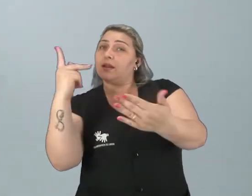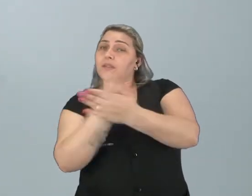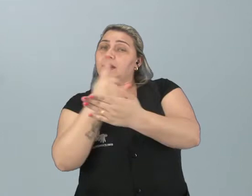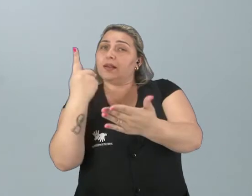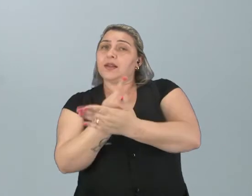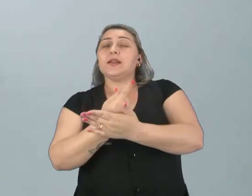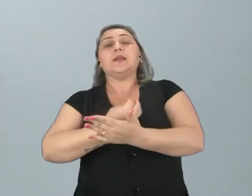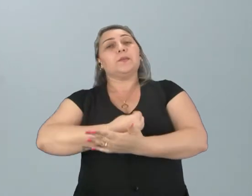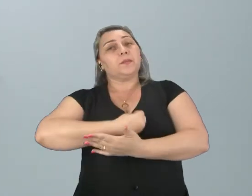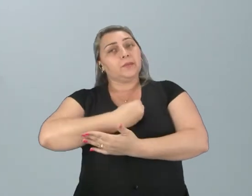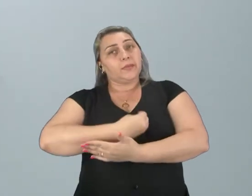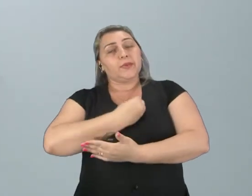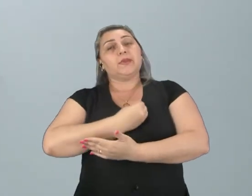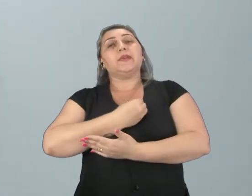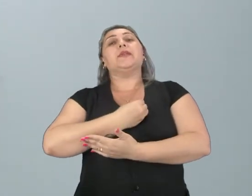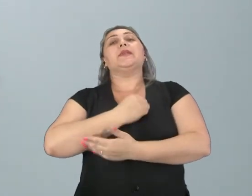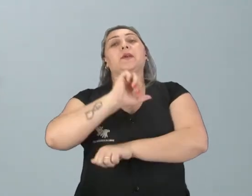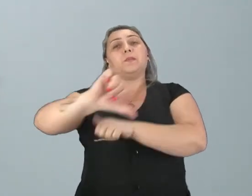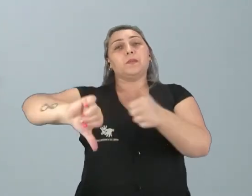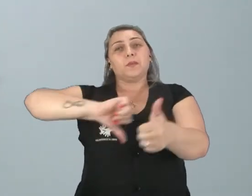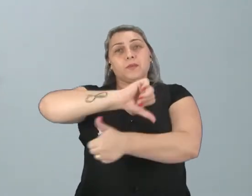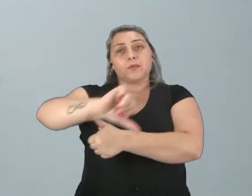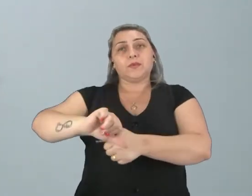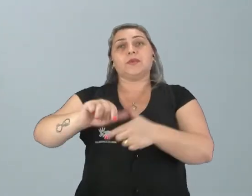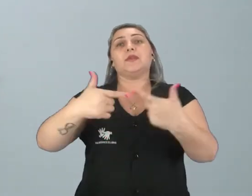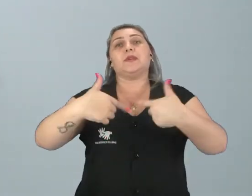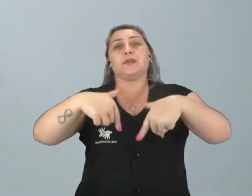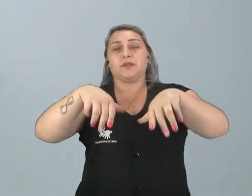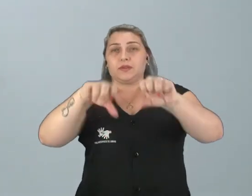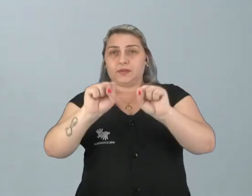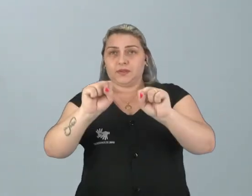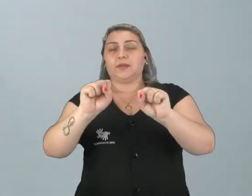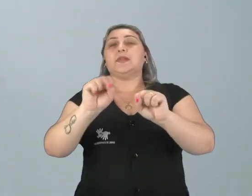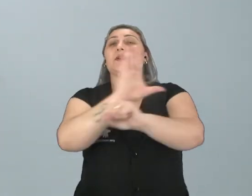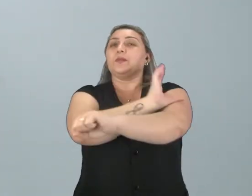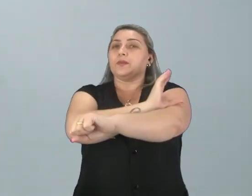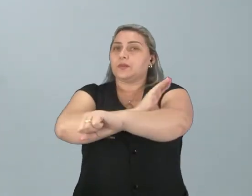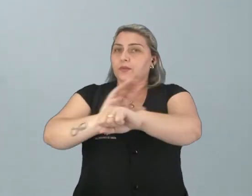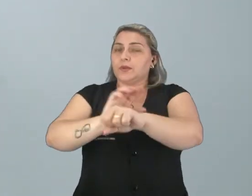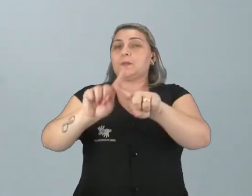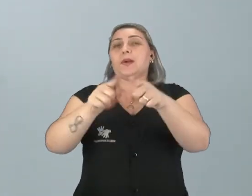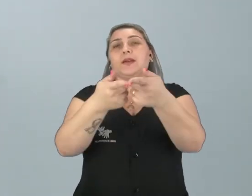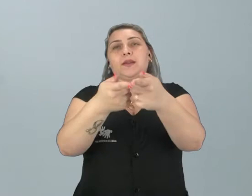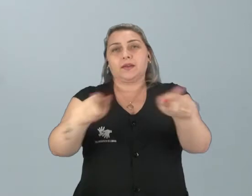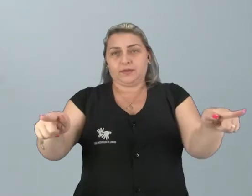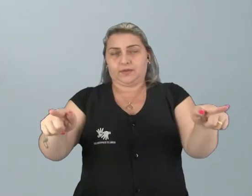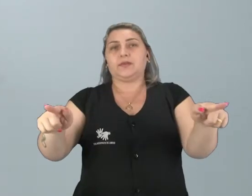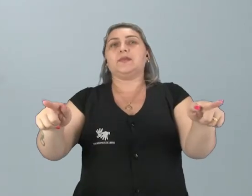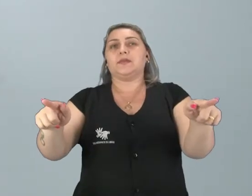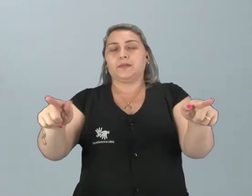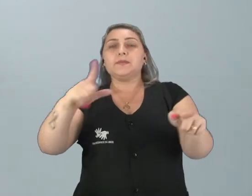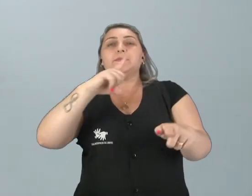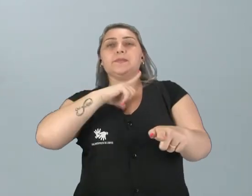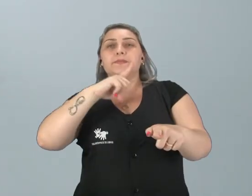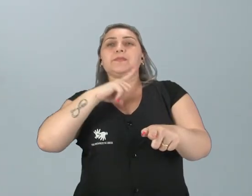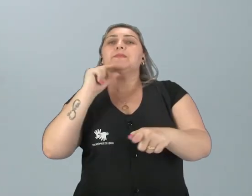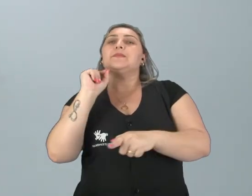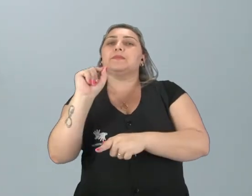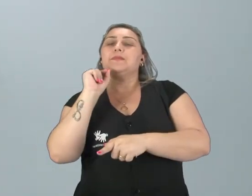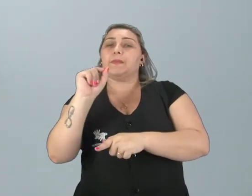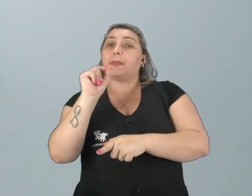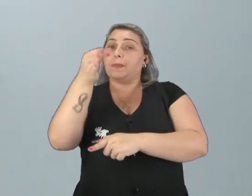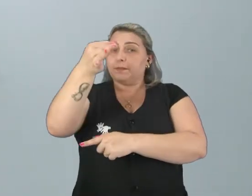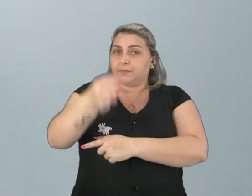muito presente na variação linguística sociocultural, mas a gramática normativa estabelece que